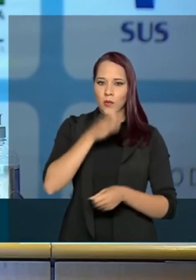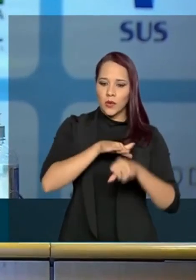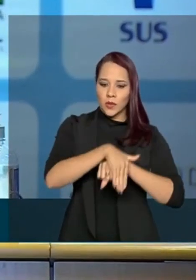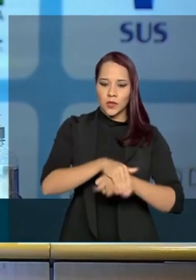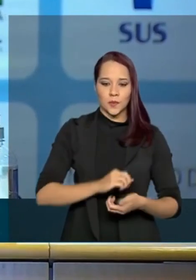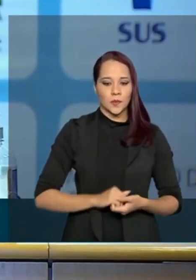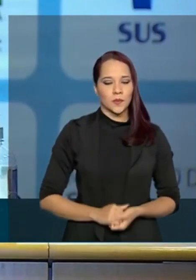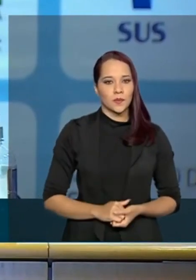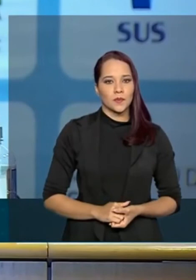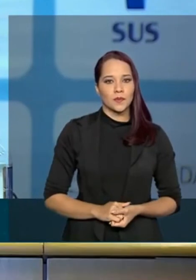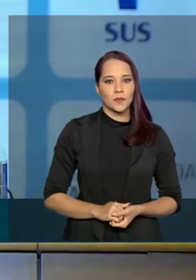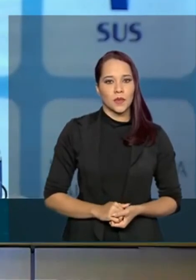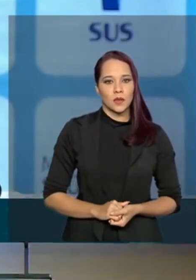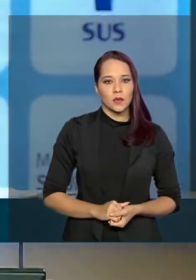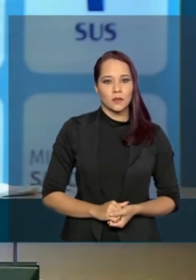noite.